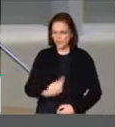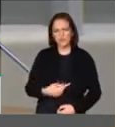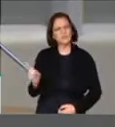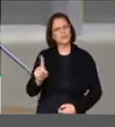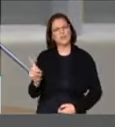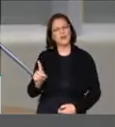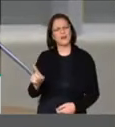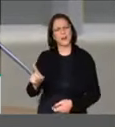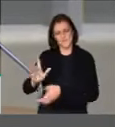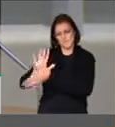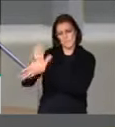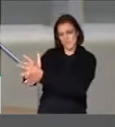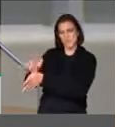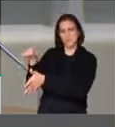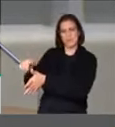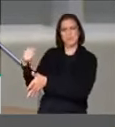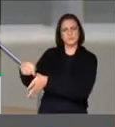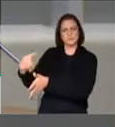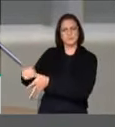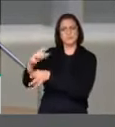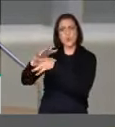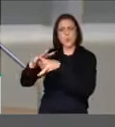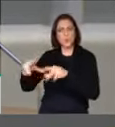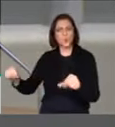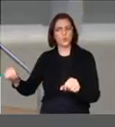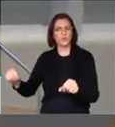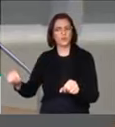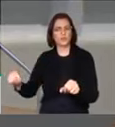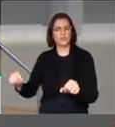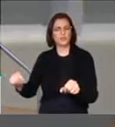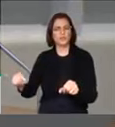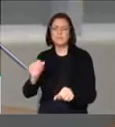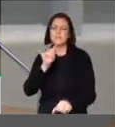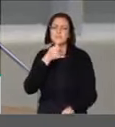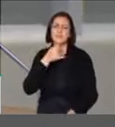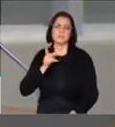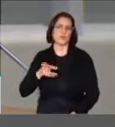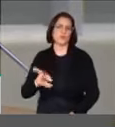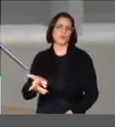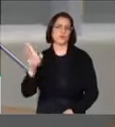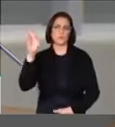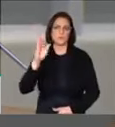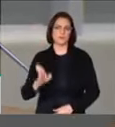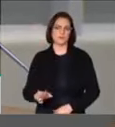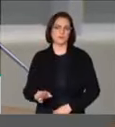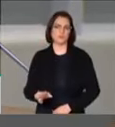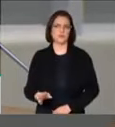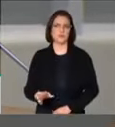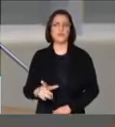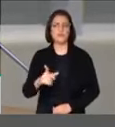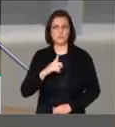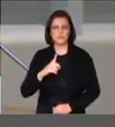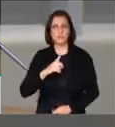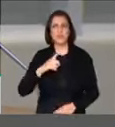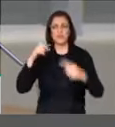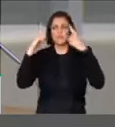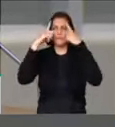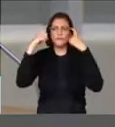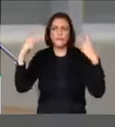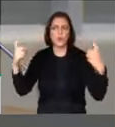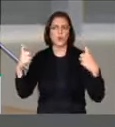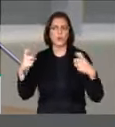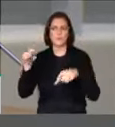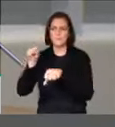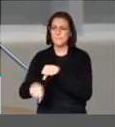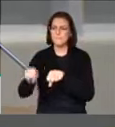odioso que, infelizmente, ainda persiste no nosso Brasil e que é muito violento no país que